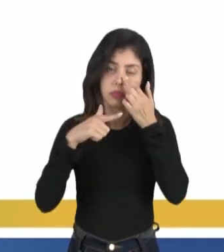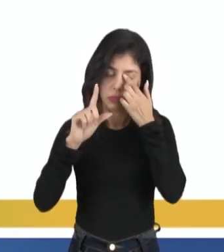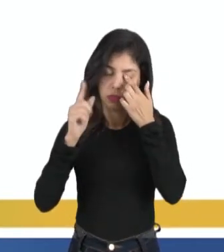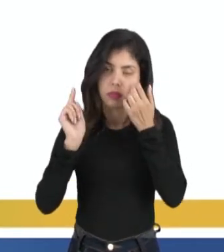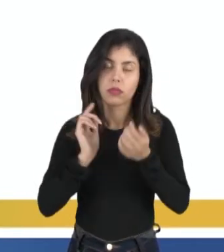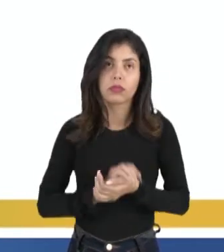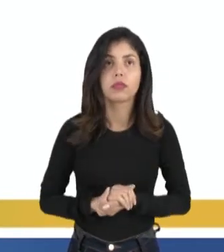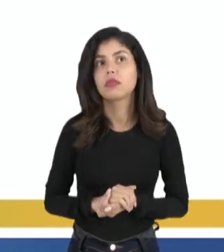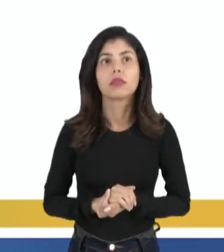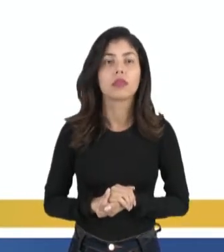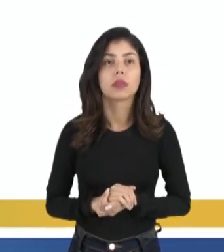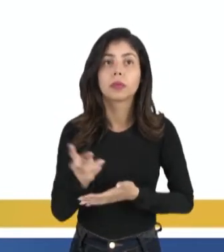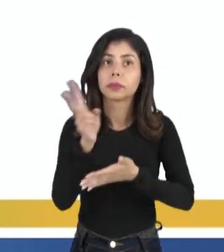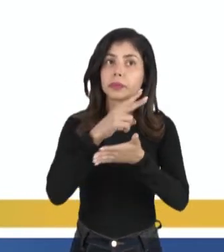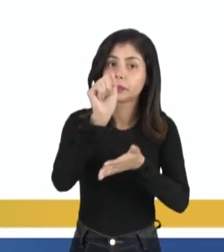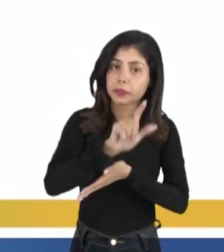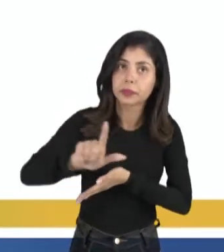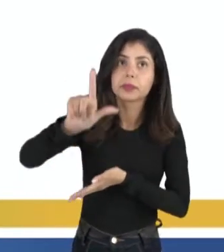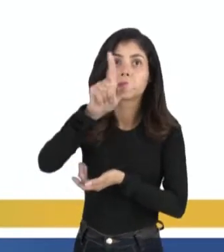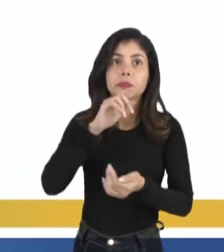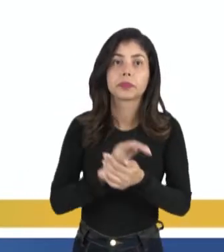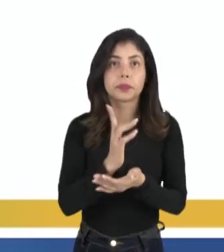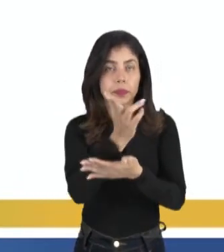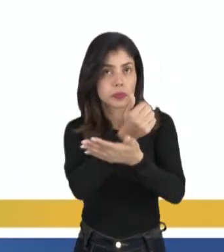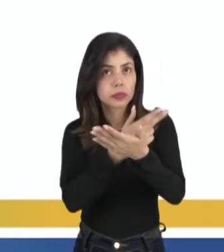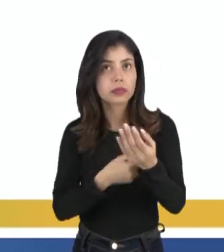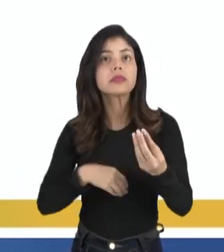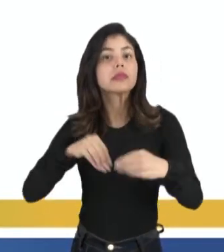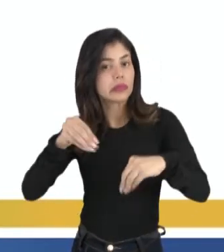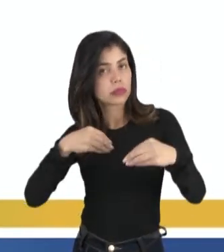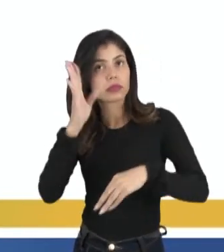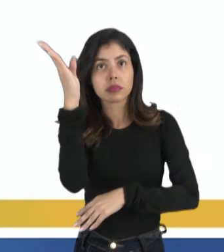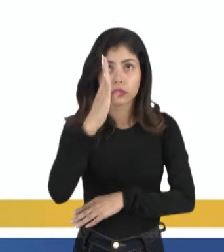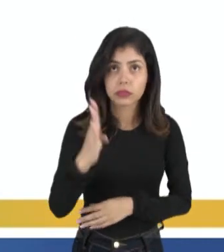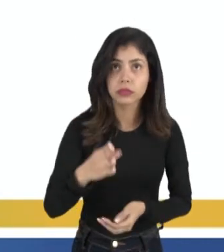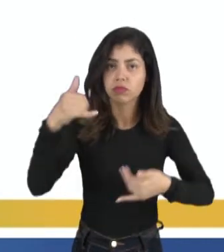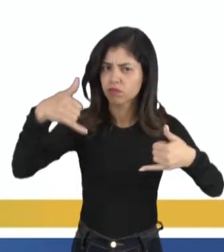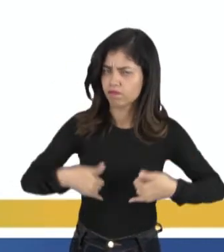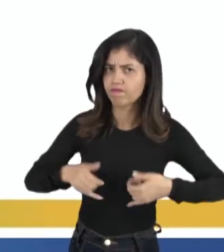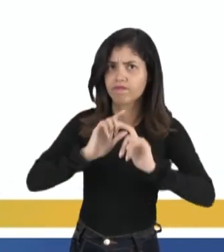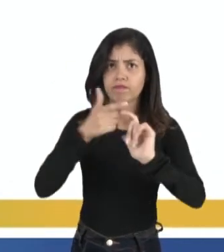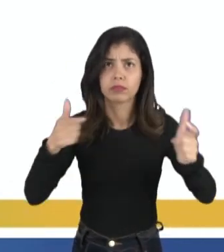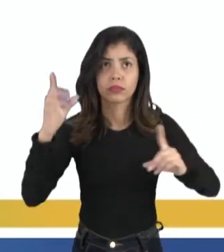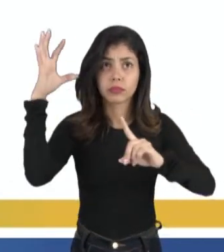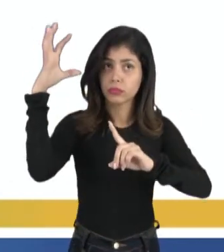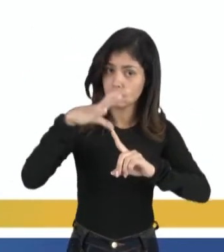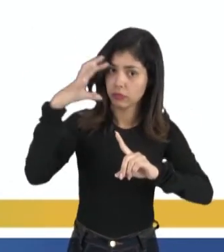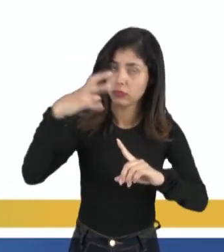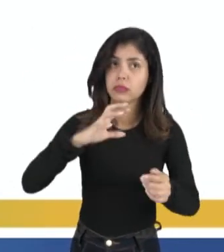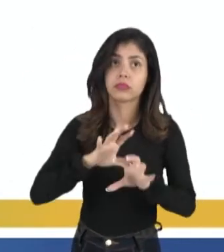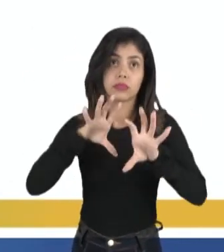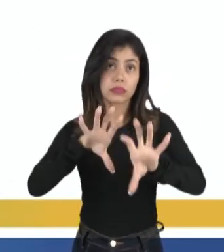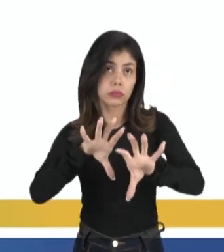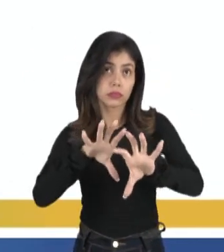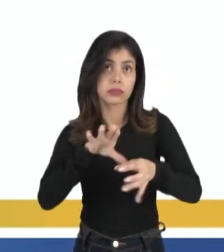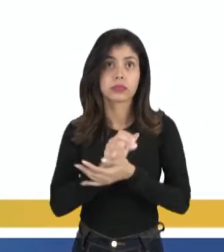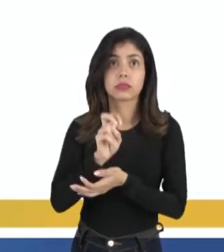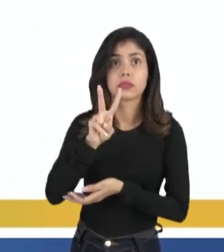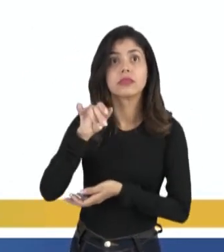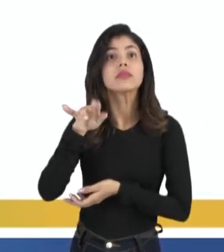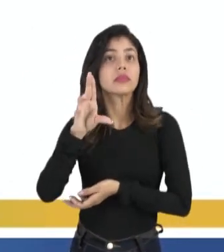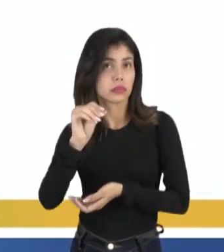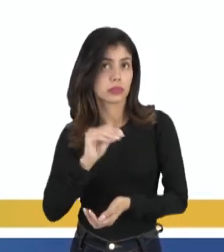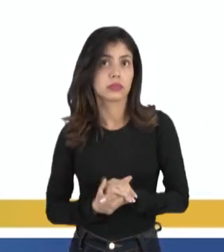Dalí a Literatura e as artes plásticas brasileiras sofreram grandes influências